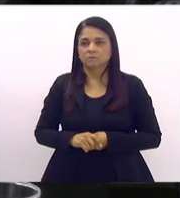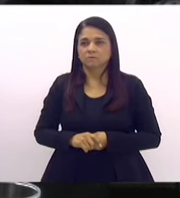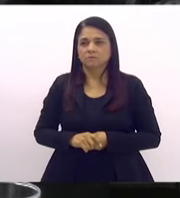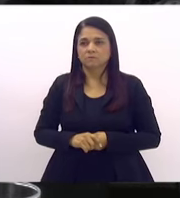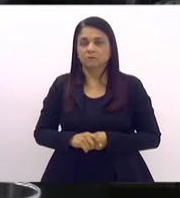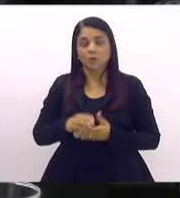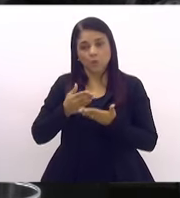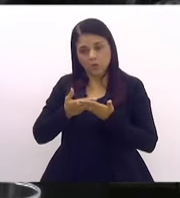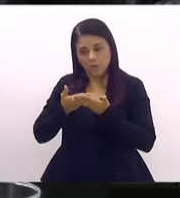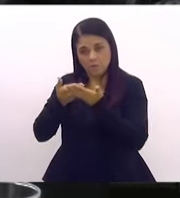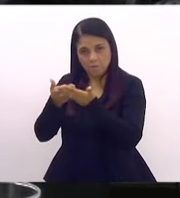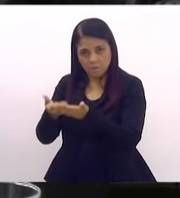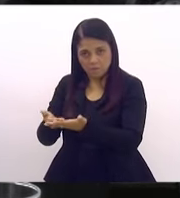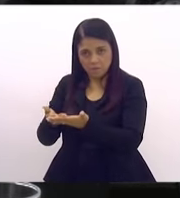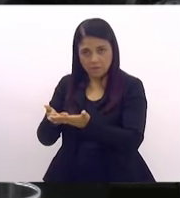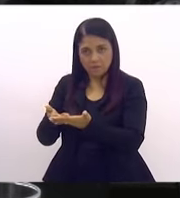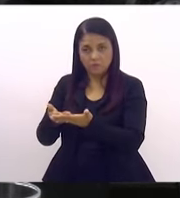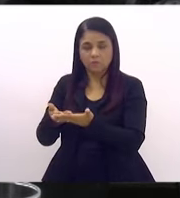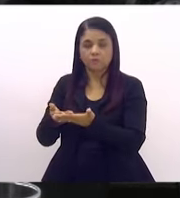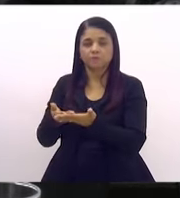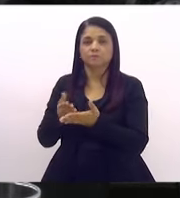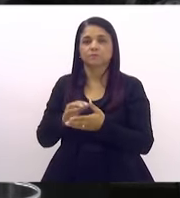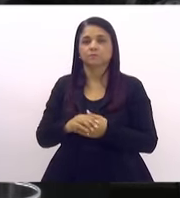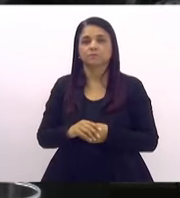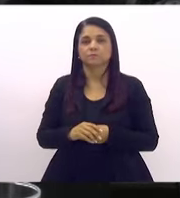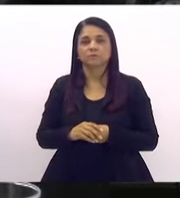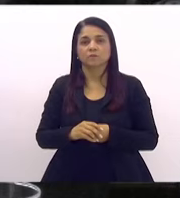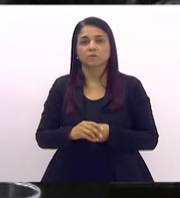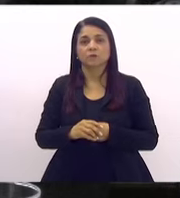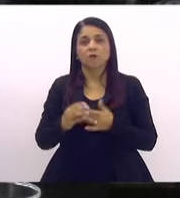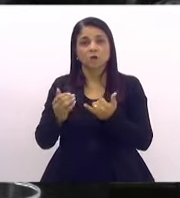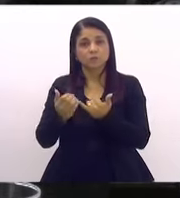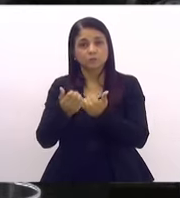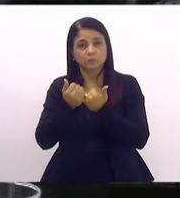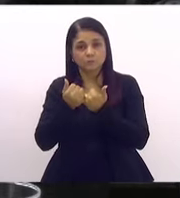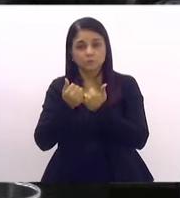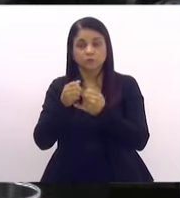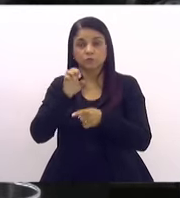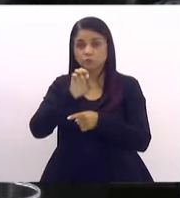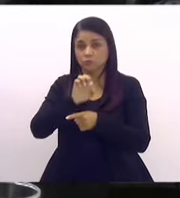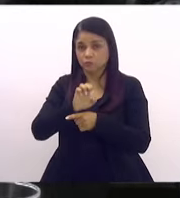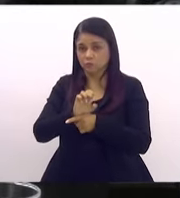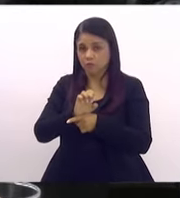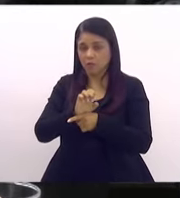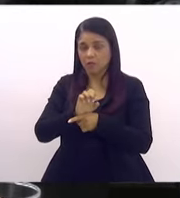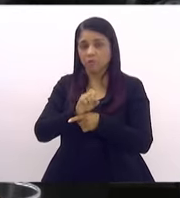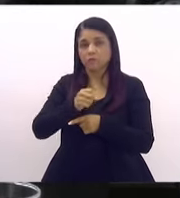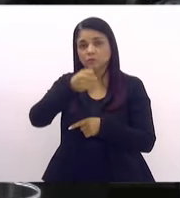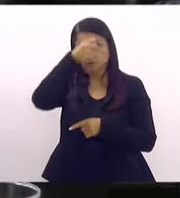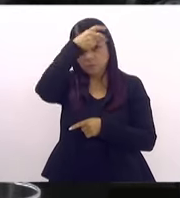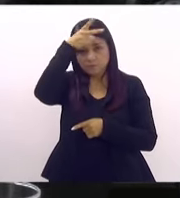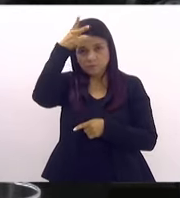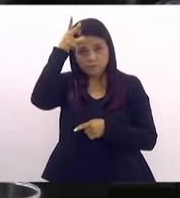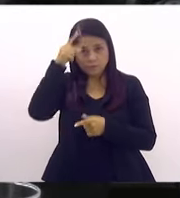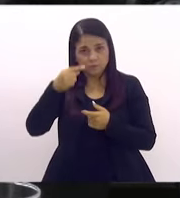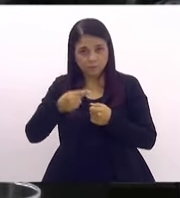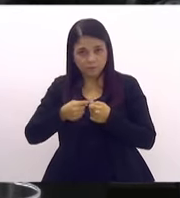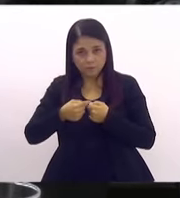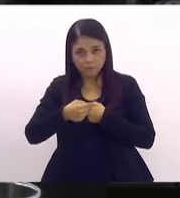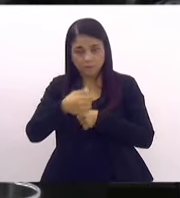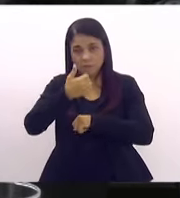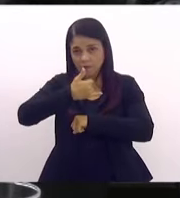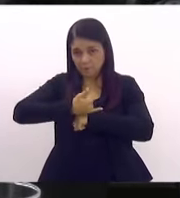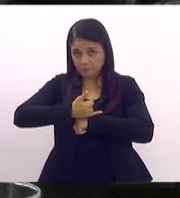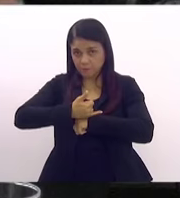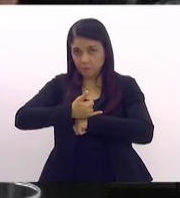fazer um encaminhamento, uma baixa diligência, aos patrimônios do Estado e do município da capital. Então, eu vou